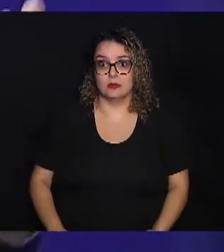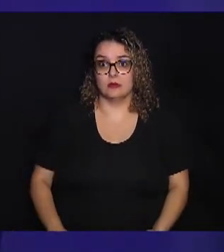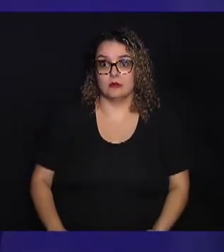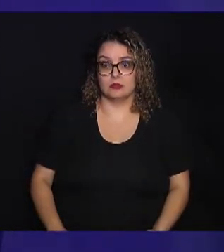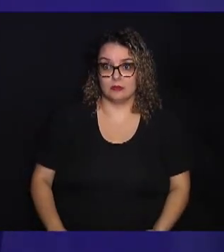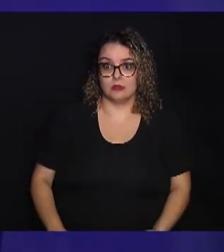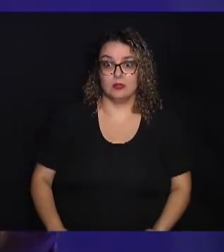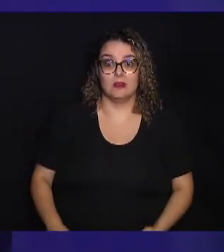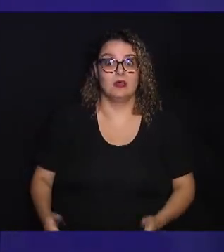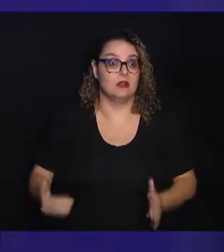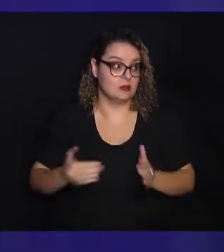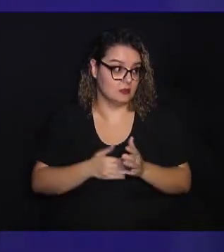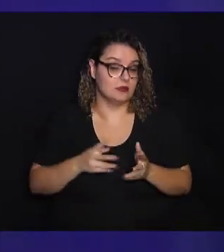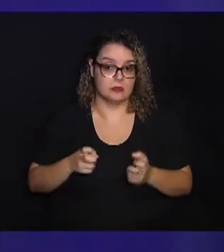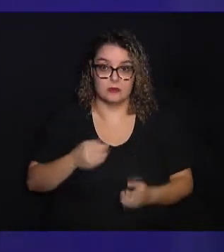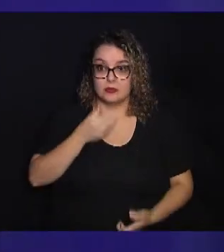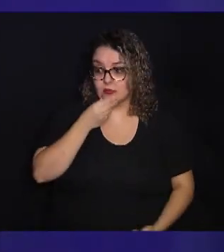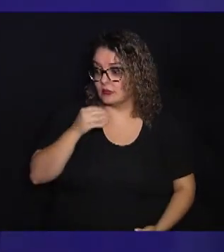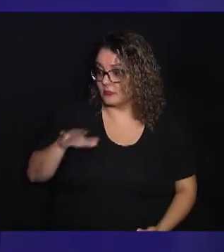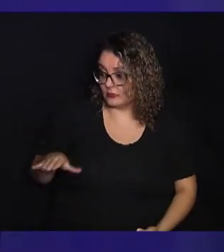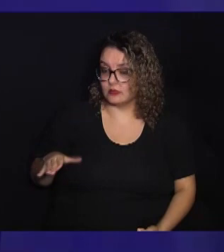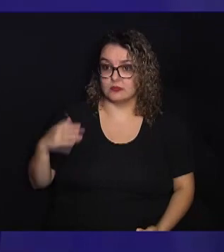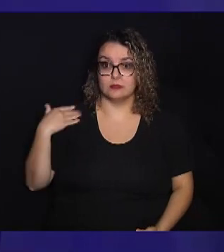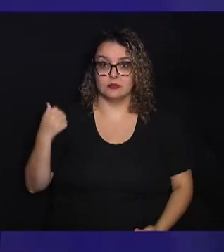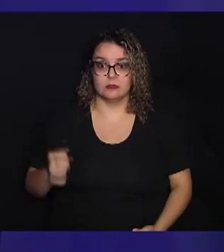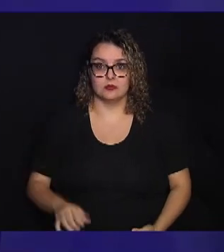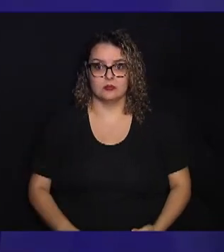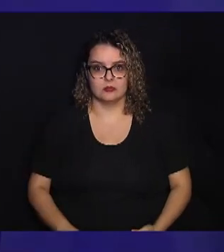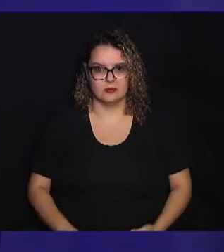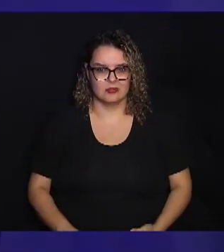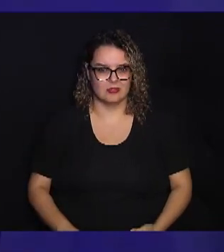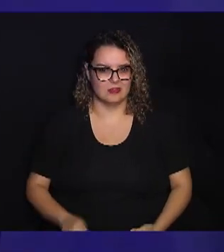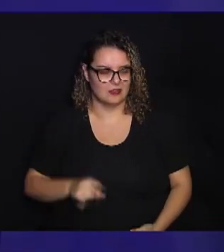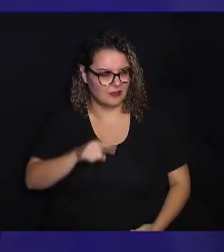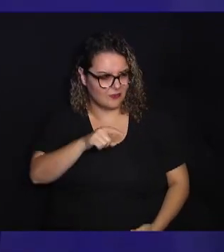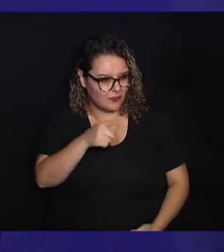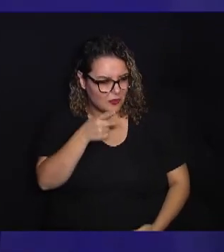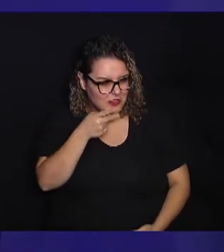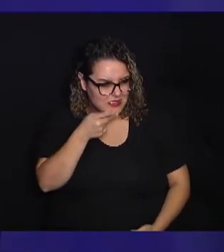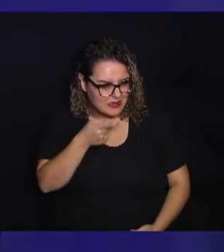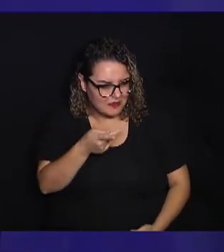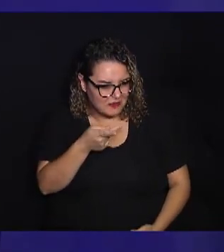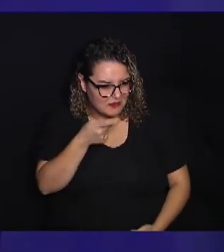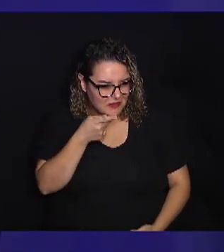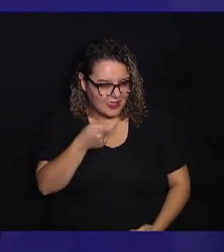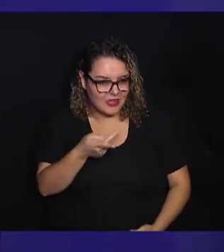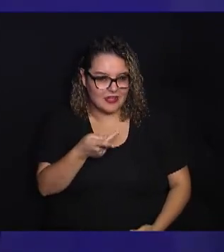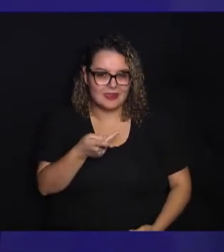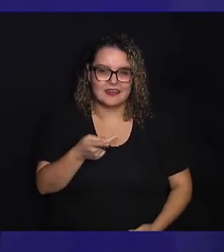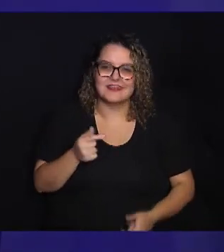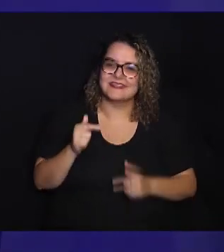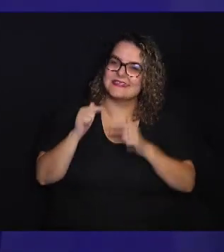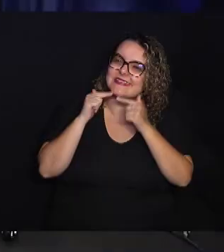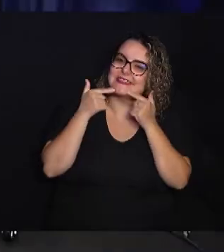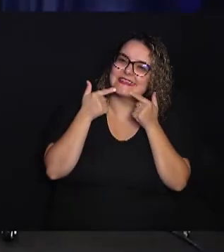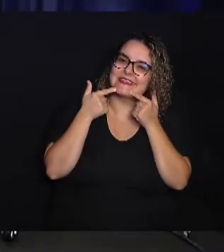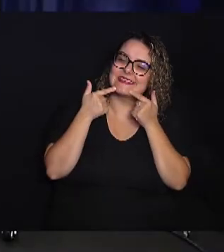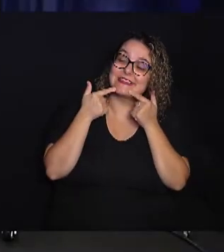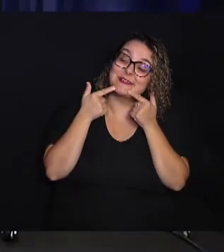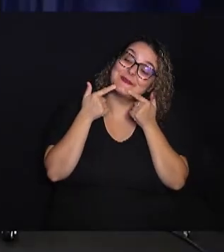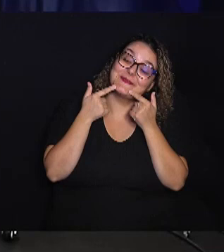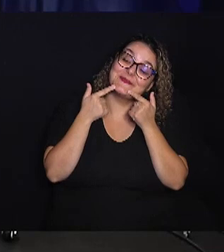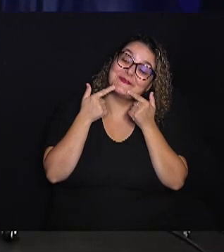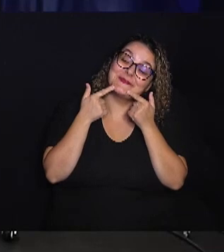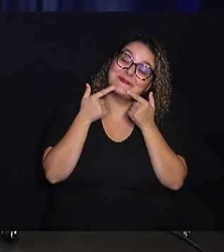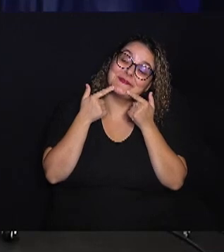até eu perceber que era ele me chamando, eu falei: "Você fala?". Aí ele deu aquele sorrisinho de